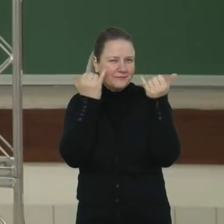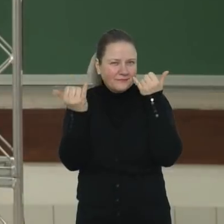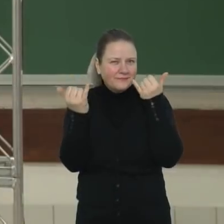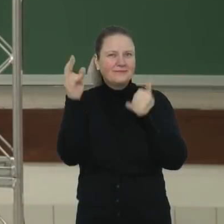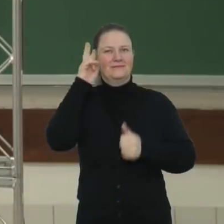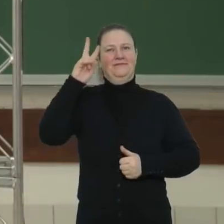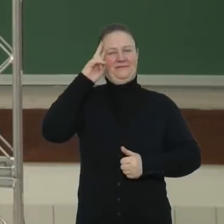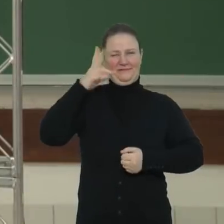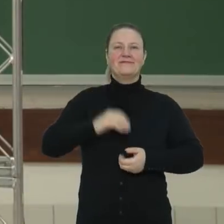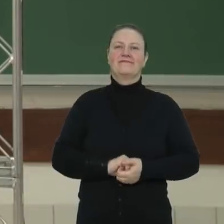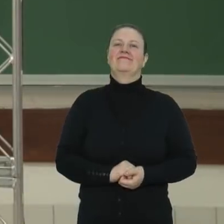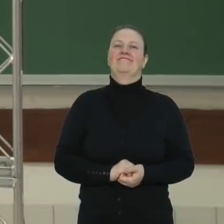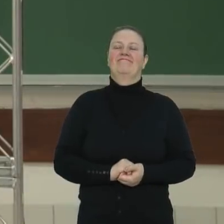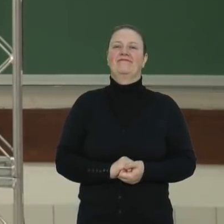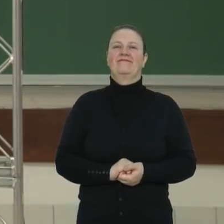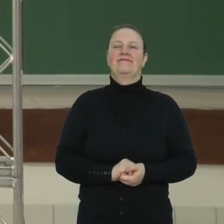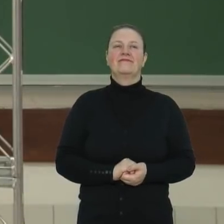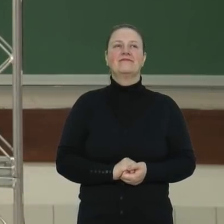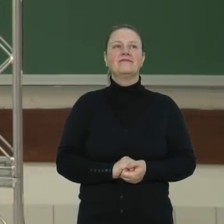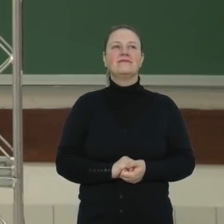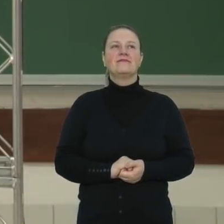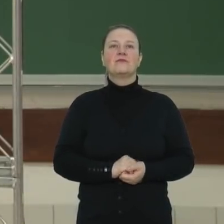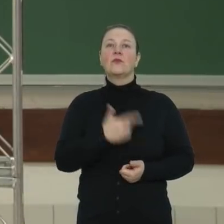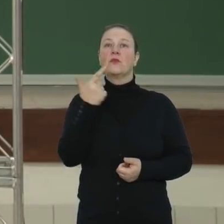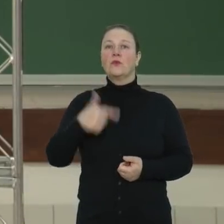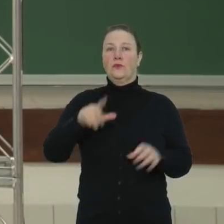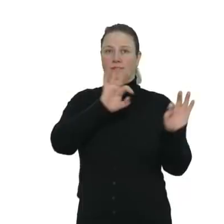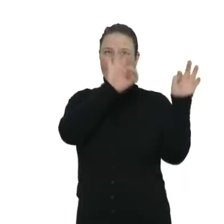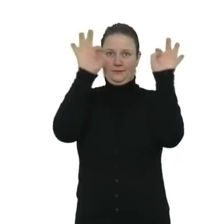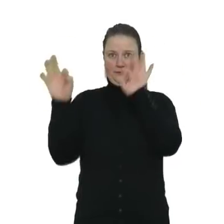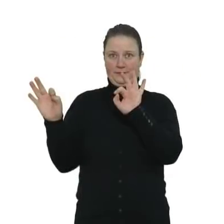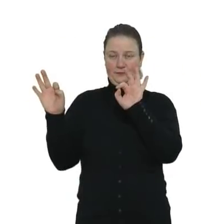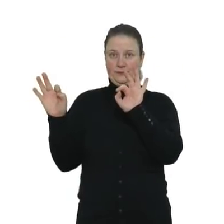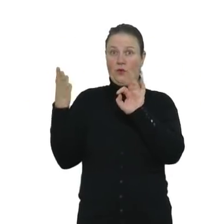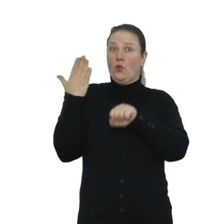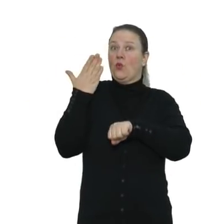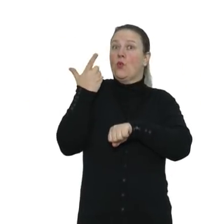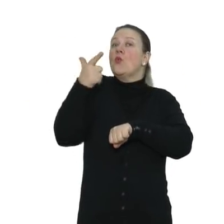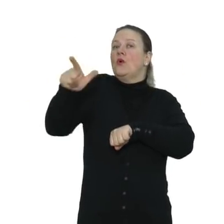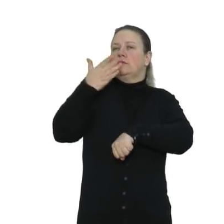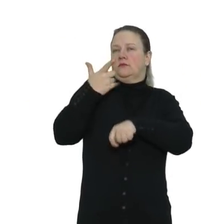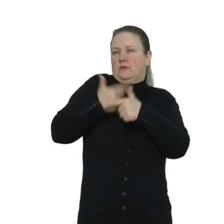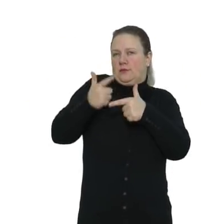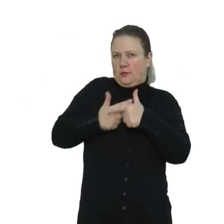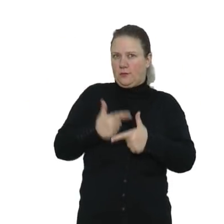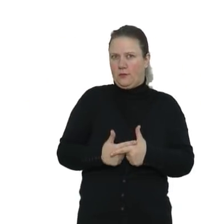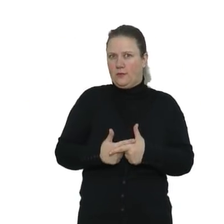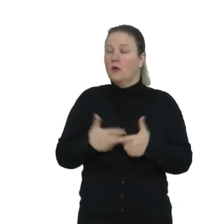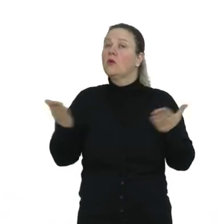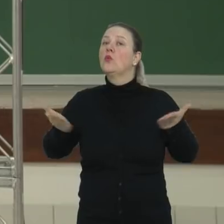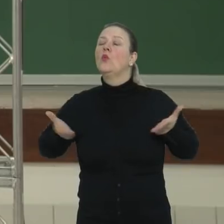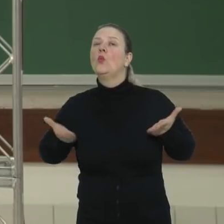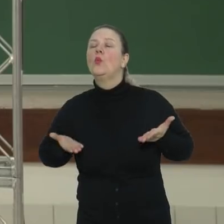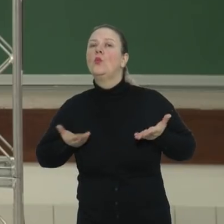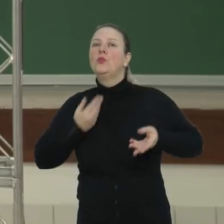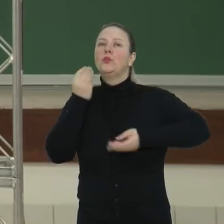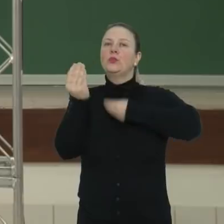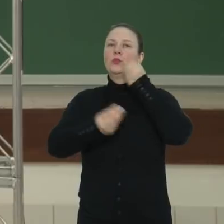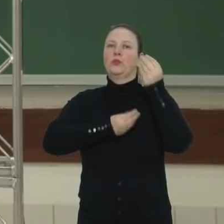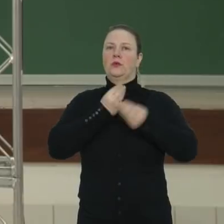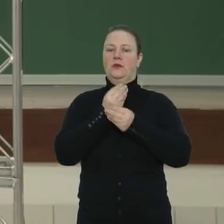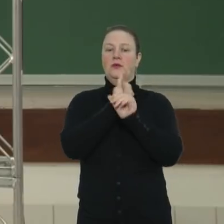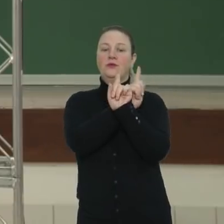relembrarem, certo? Então vamos para o nosso próximo agora, que é mais um probleminha. Esse probleminha agora, ele envolve aqui